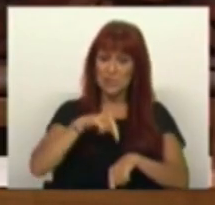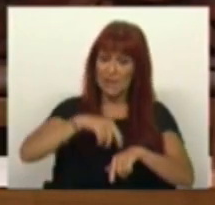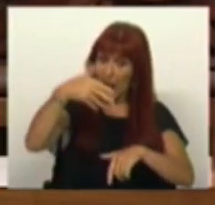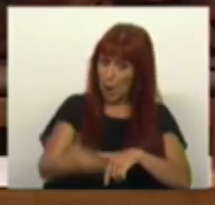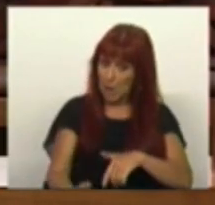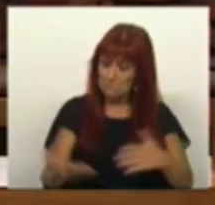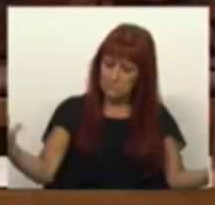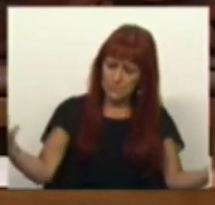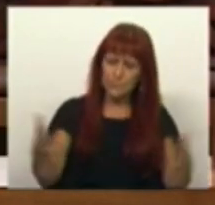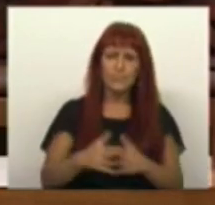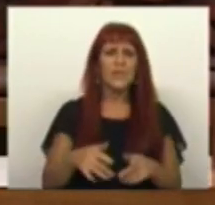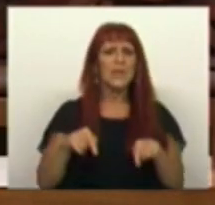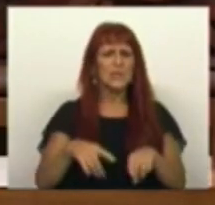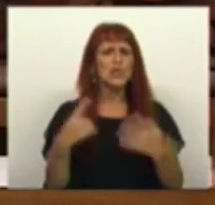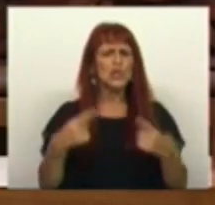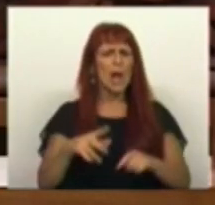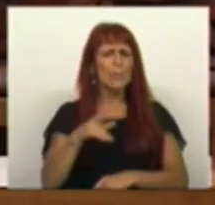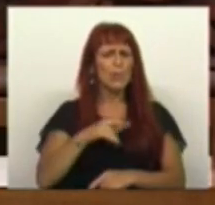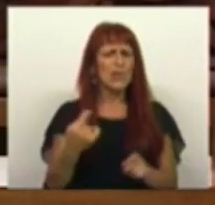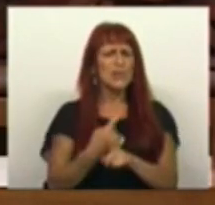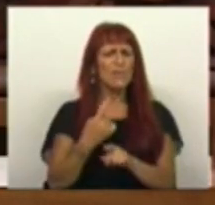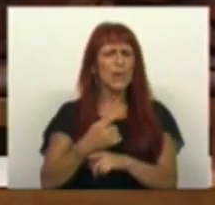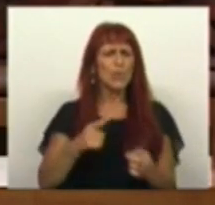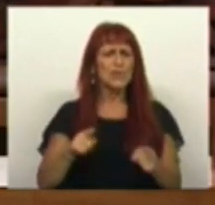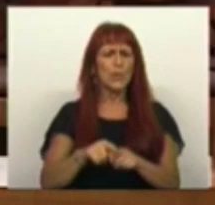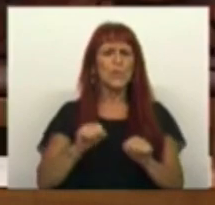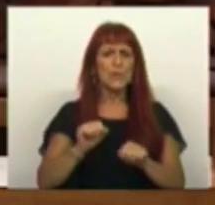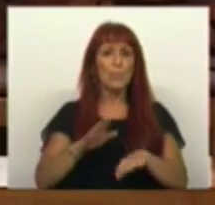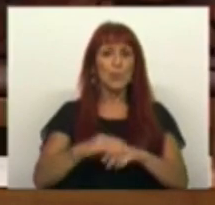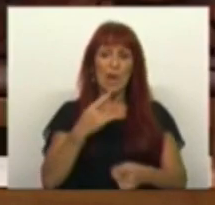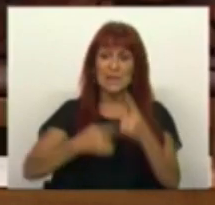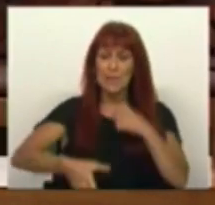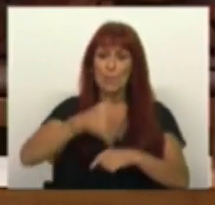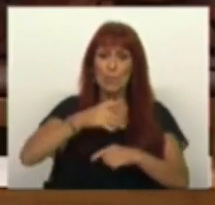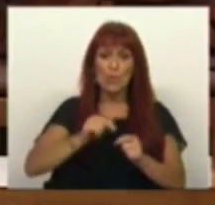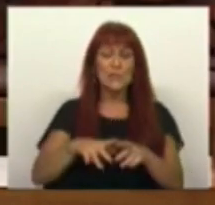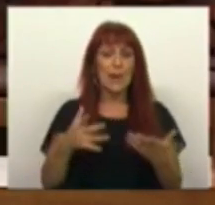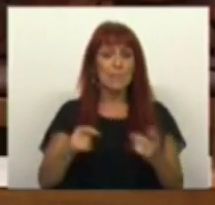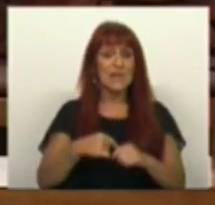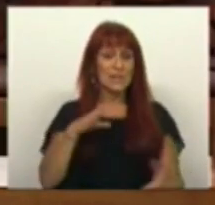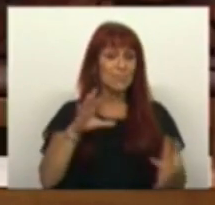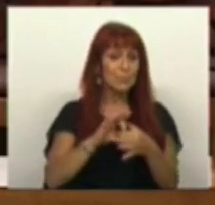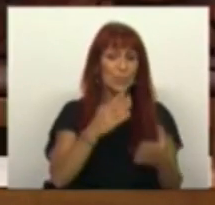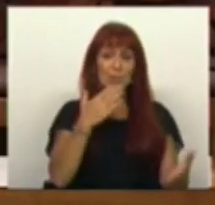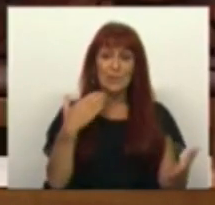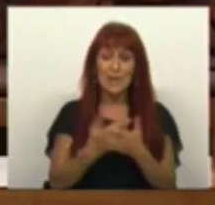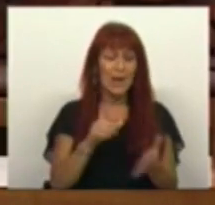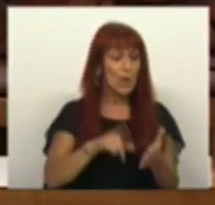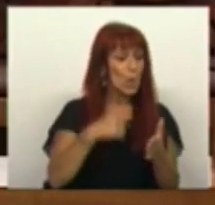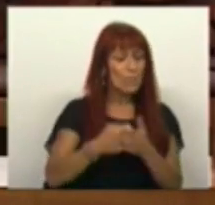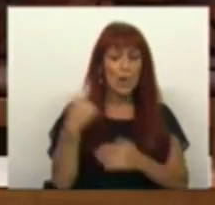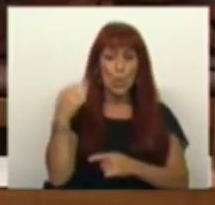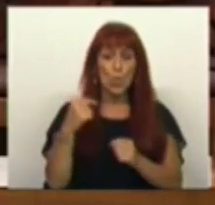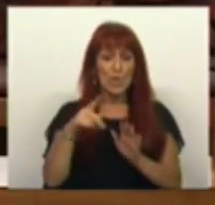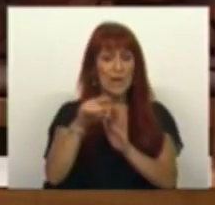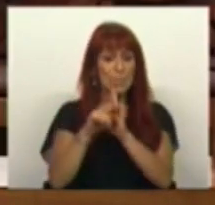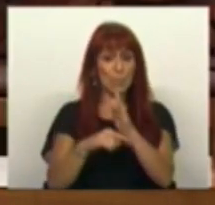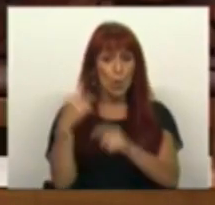desta. Já existem em Portugal várias normas dispersas sobre os denunciantes, mas importa conciliá-las e completá-las num único